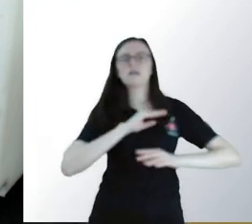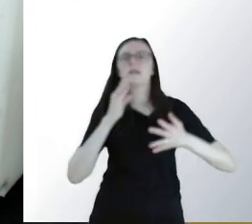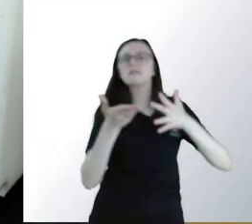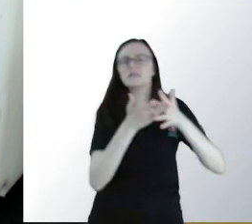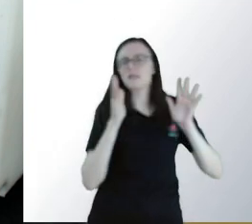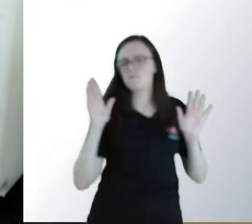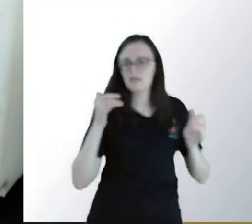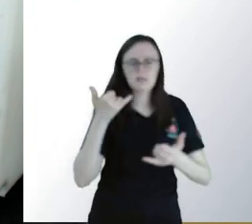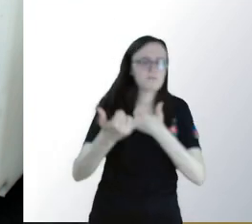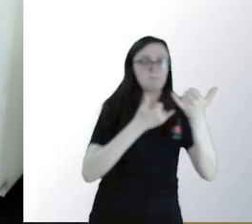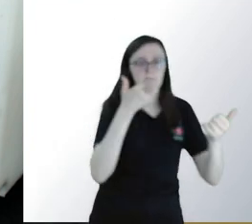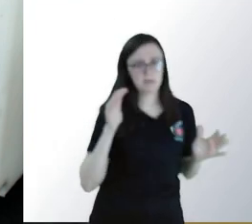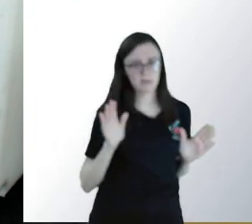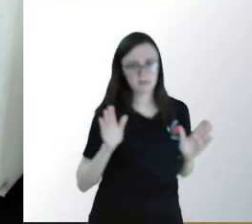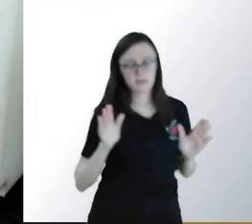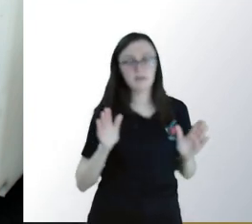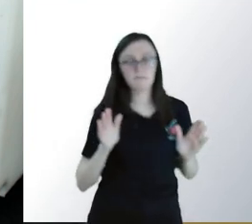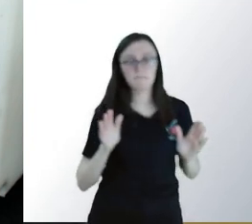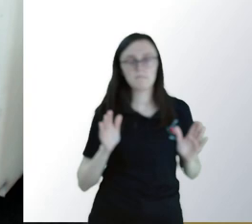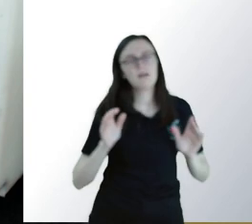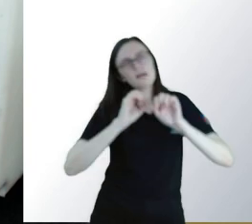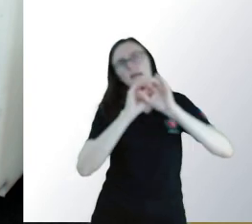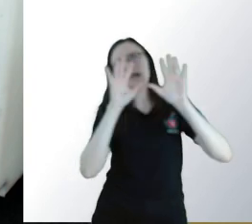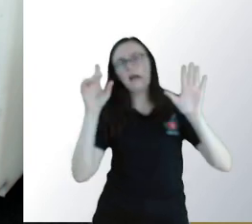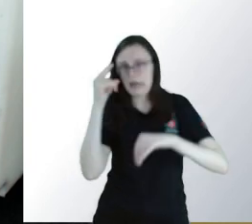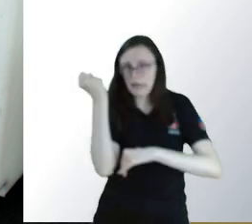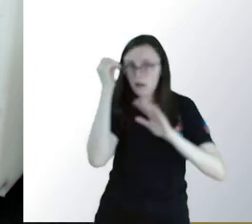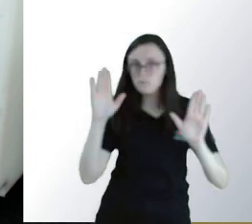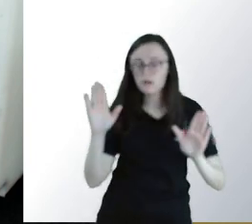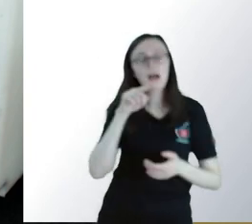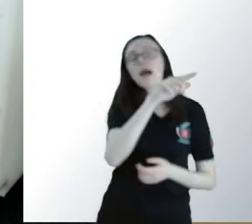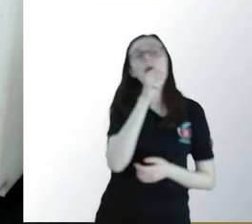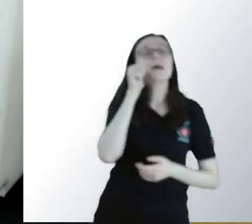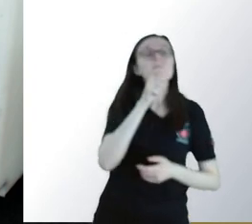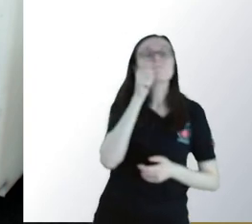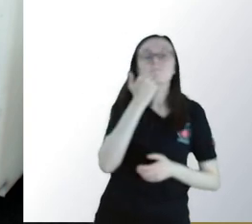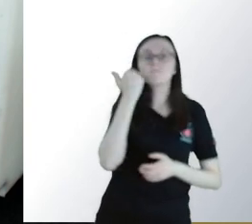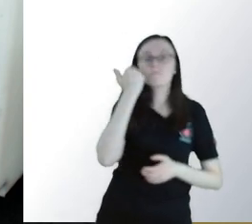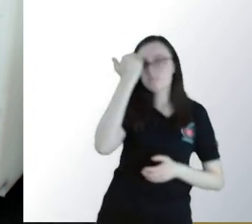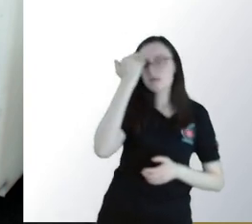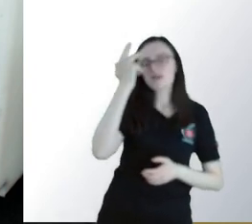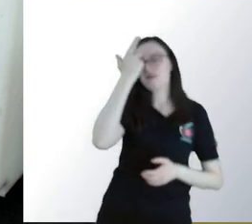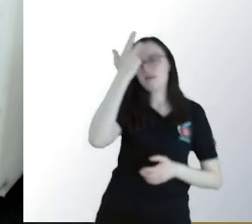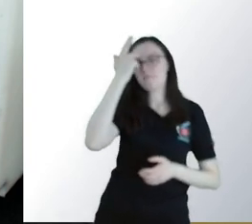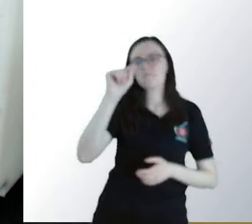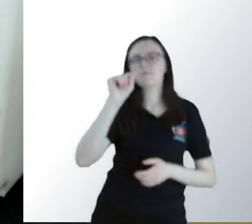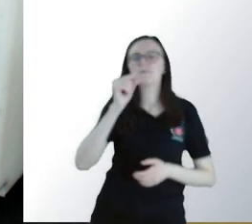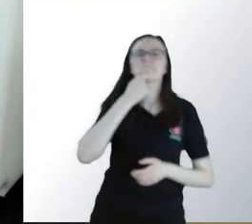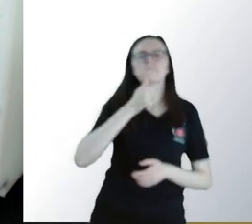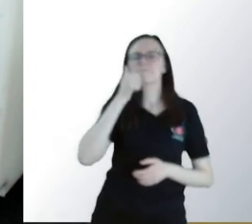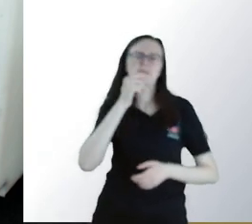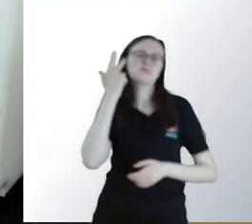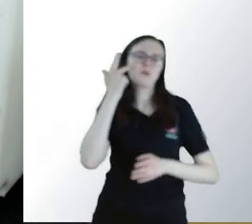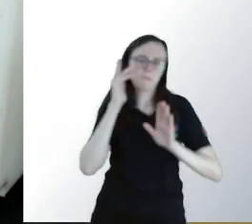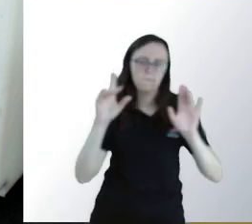ali, de brincadeira. É claro que é grave. A menina, a adolescente, normalmente acontece entre menino e menina. A adolescente, ela pode